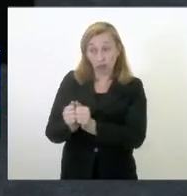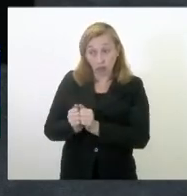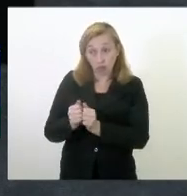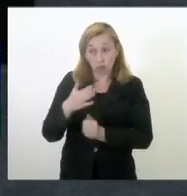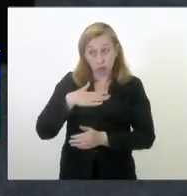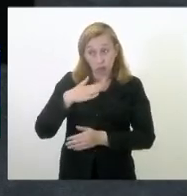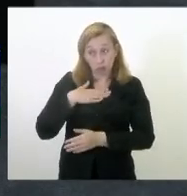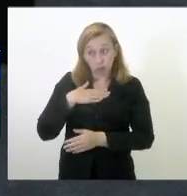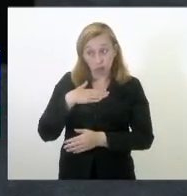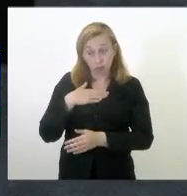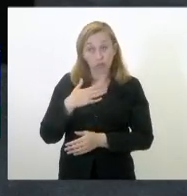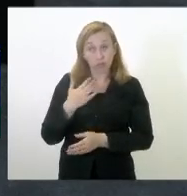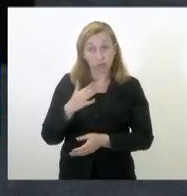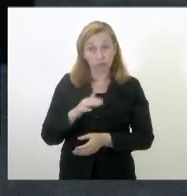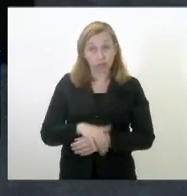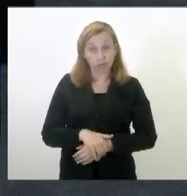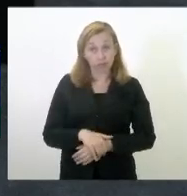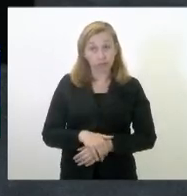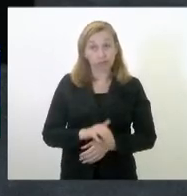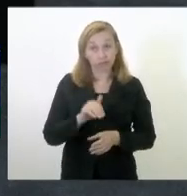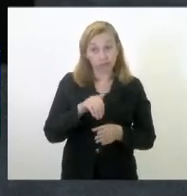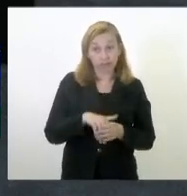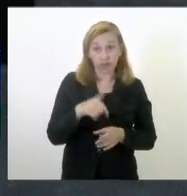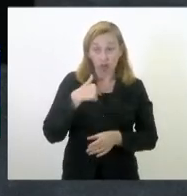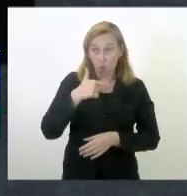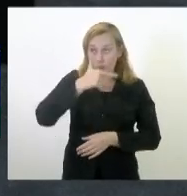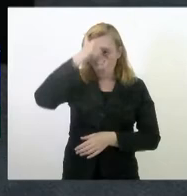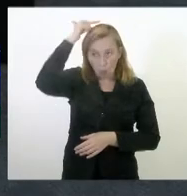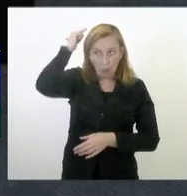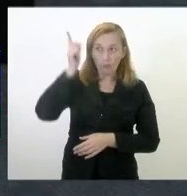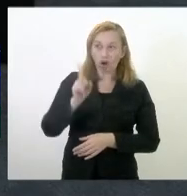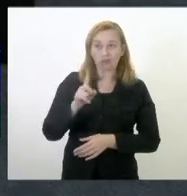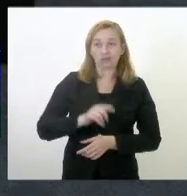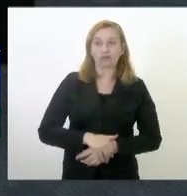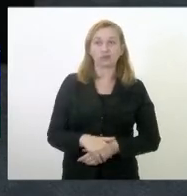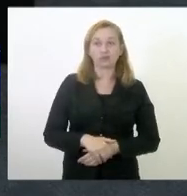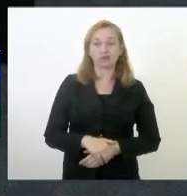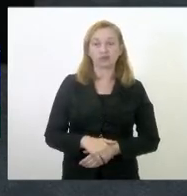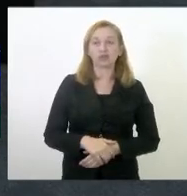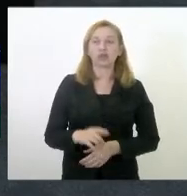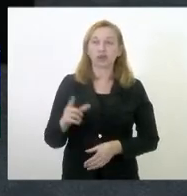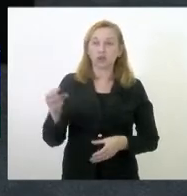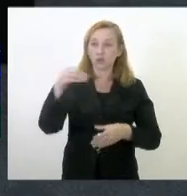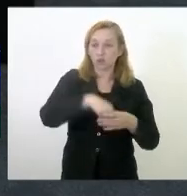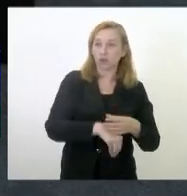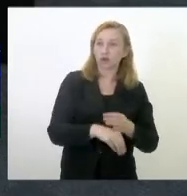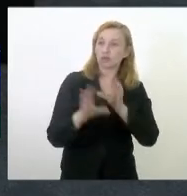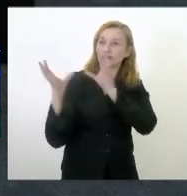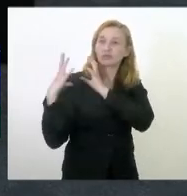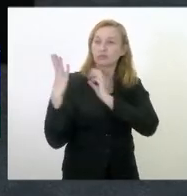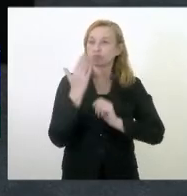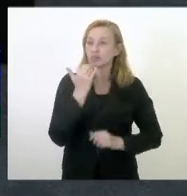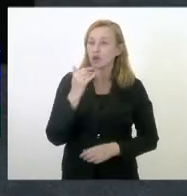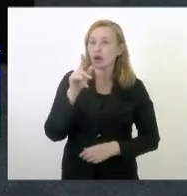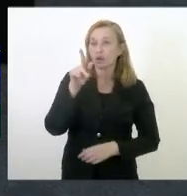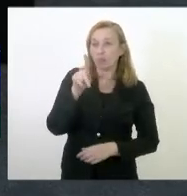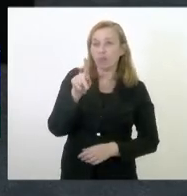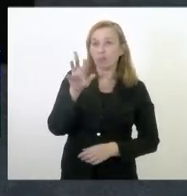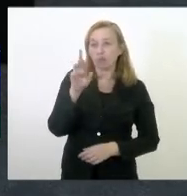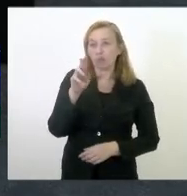protetor careca. Protetor solar. Ainda não estava careca, para incluir na cesta básica o protetor